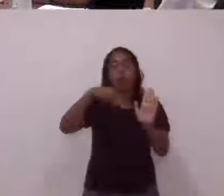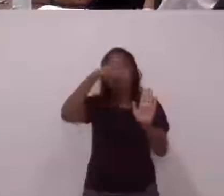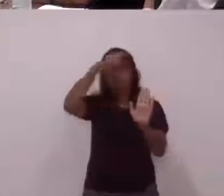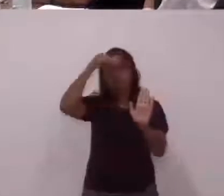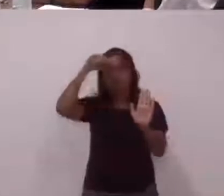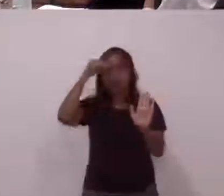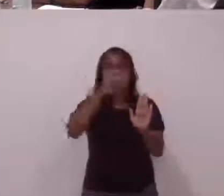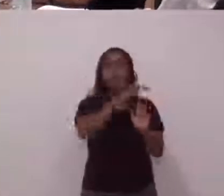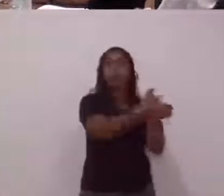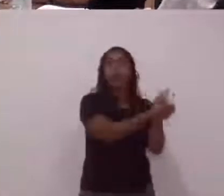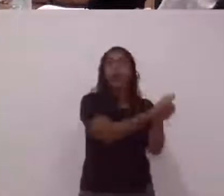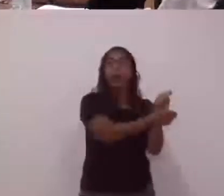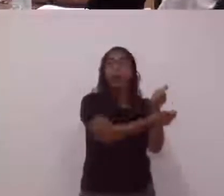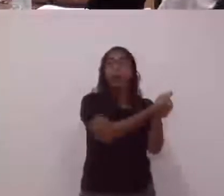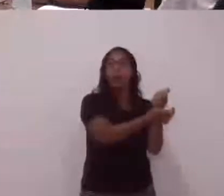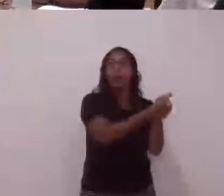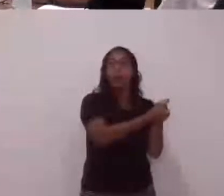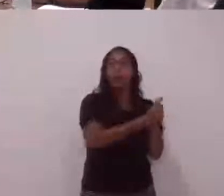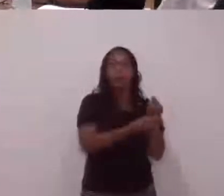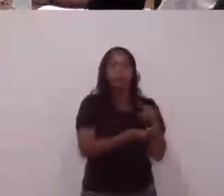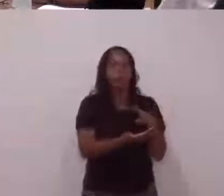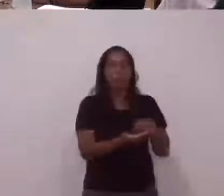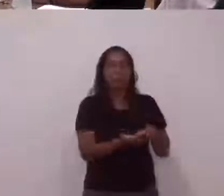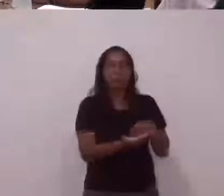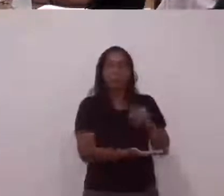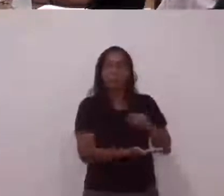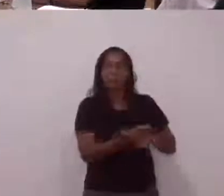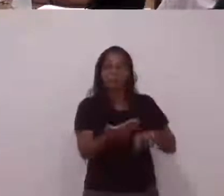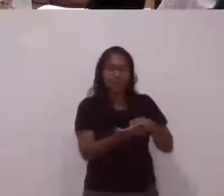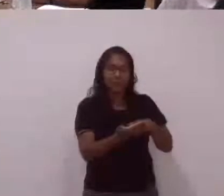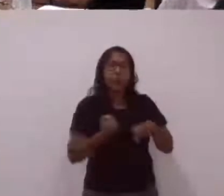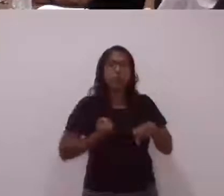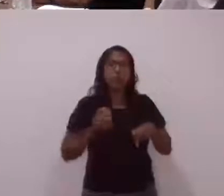por força do contrato de locação nº 50, 2016,